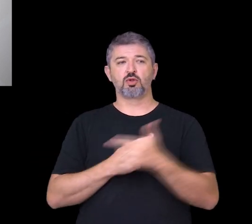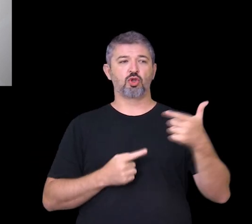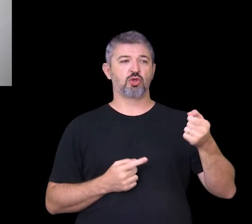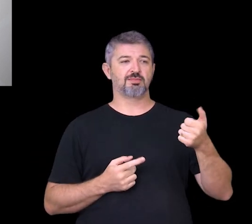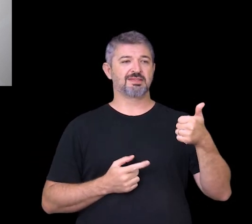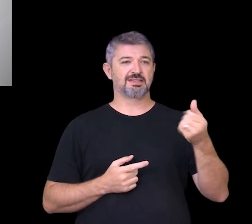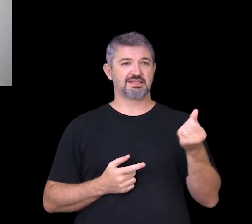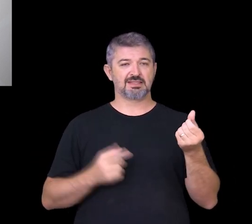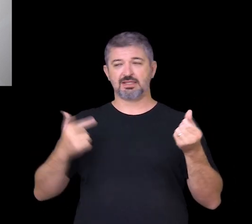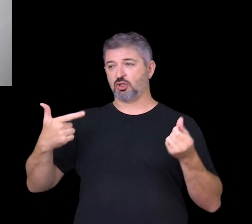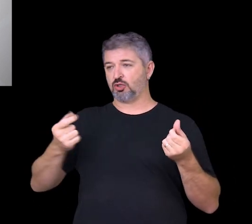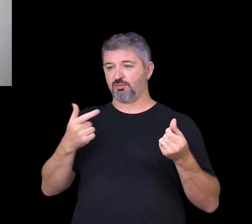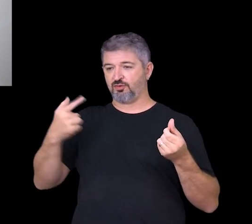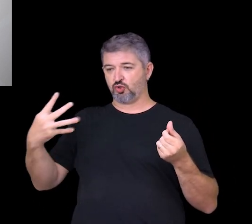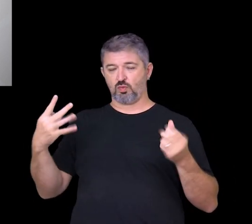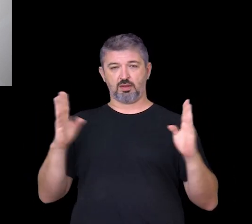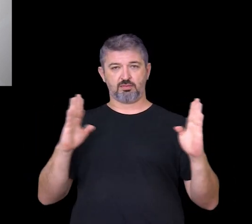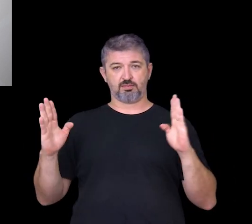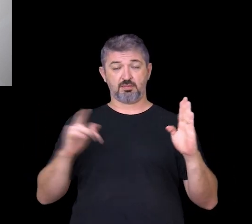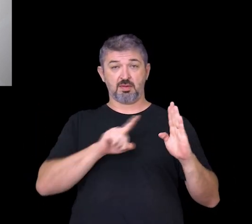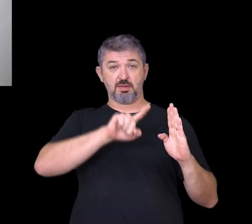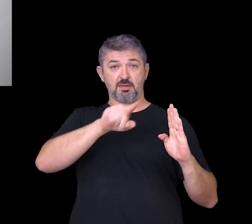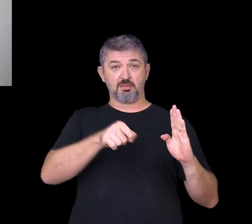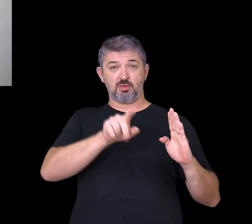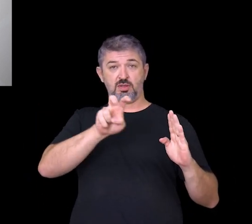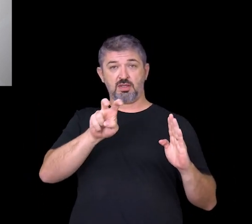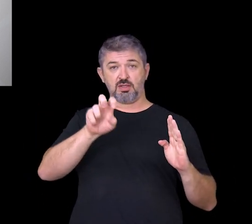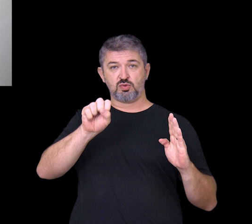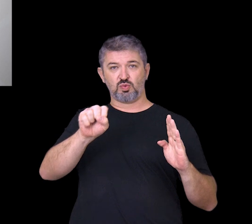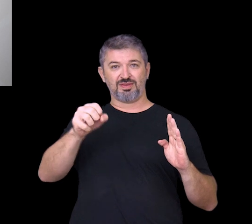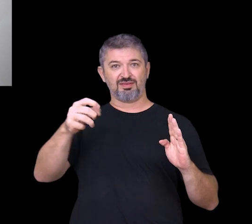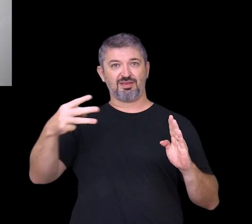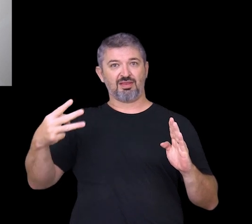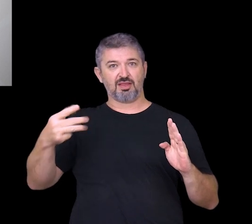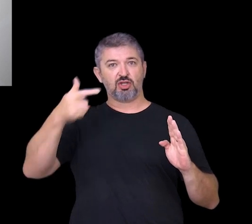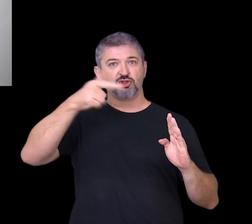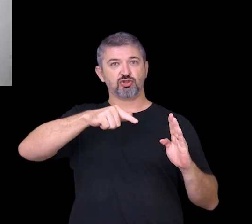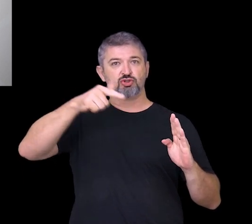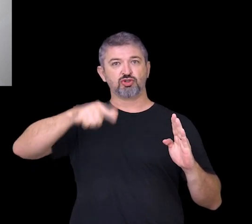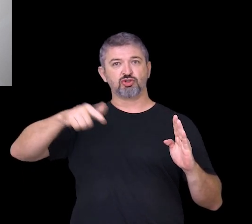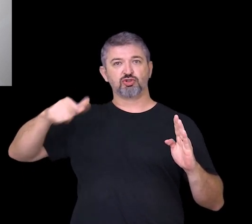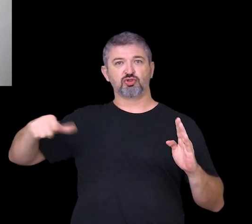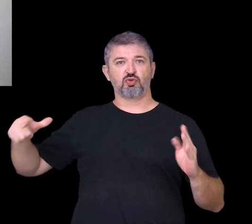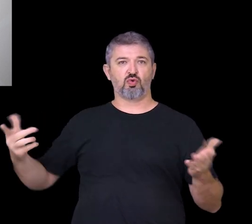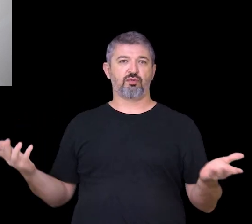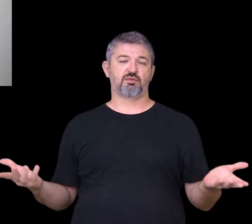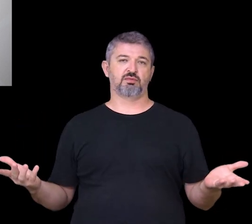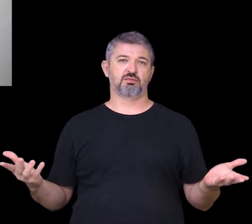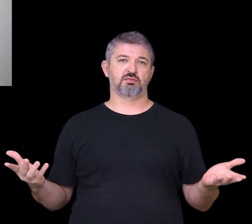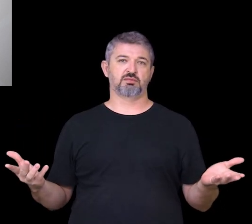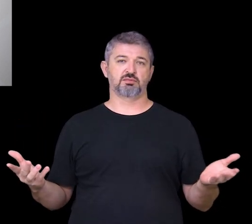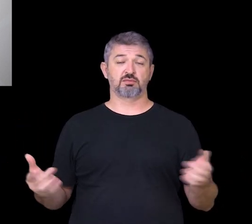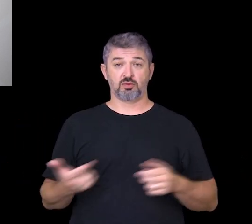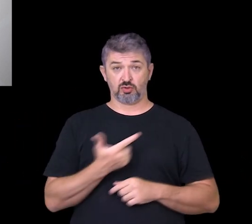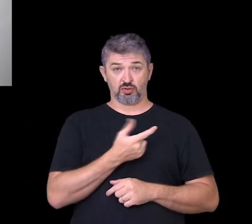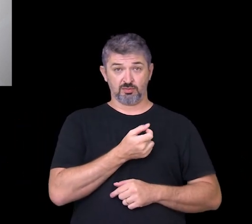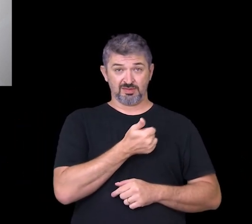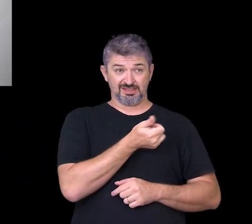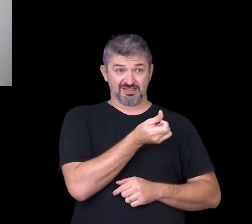entre 2016 e 2024, 1.583 casos. Sendo que